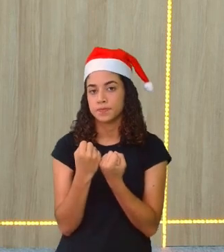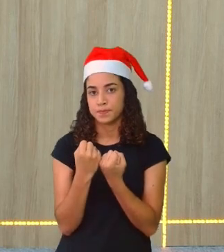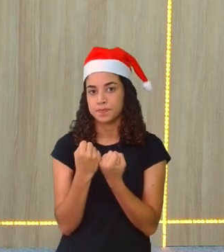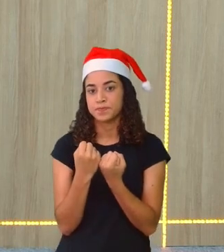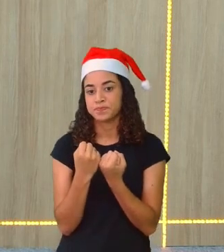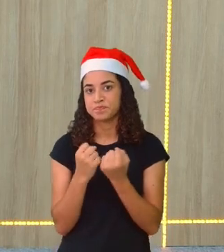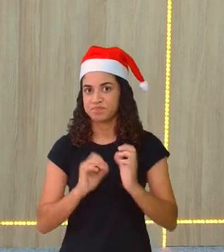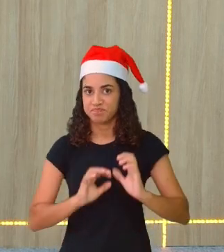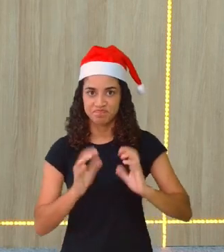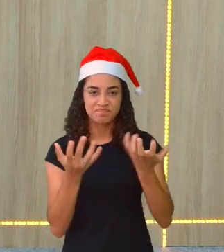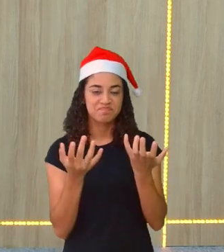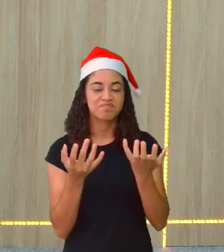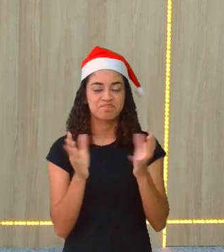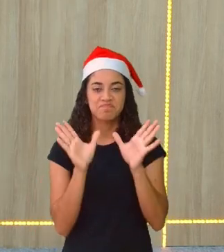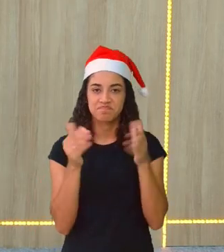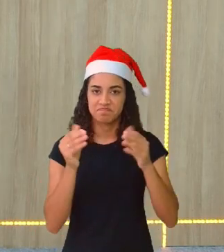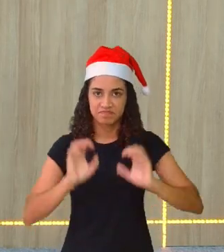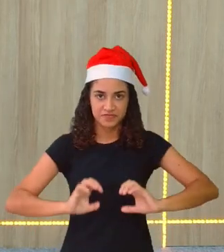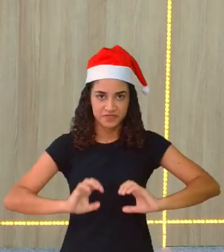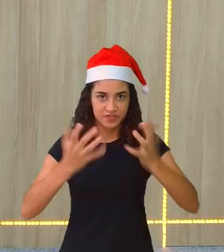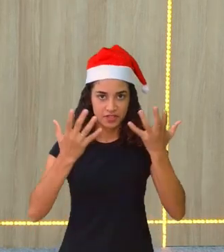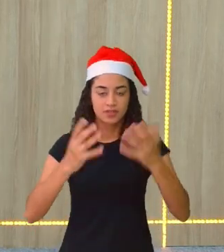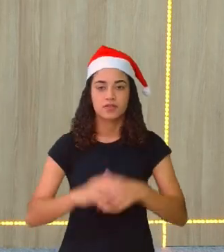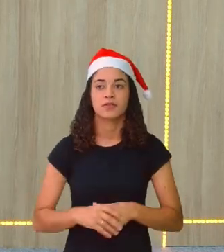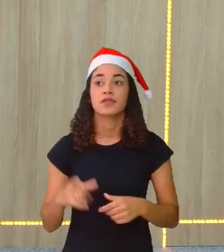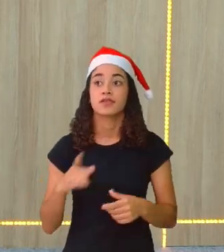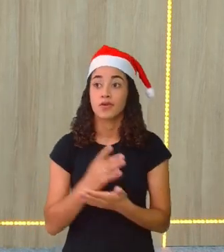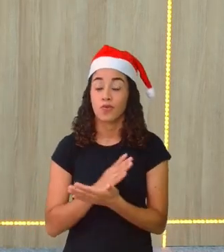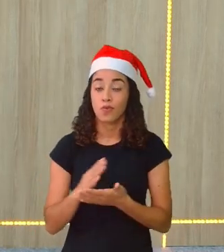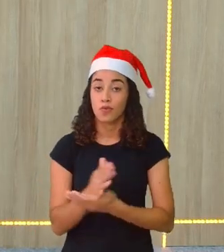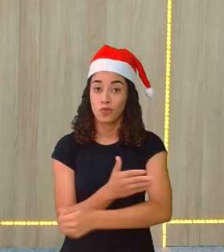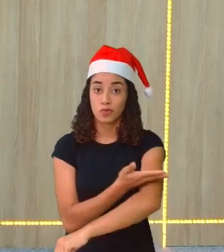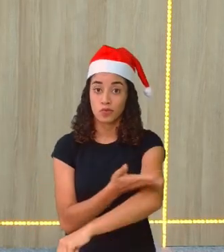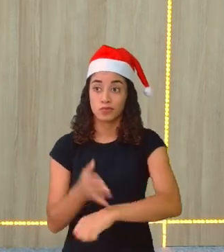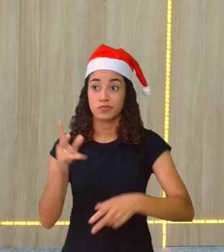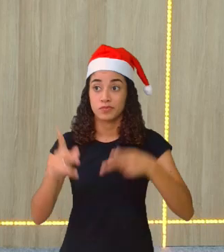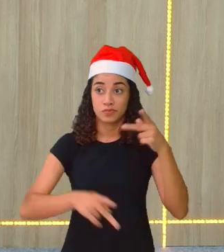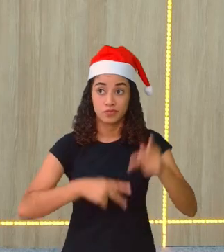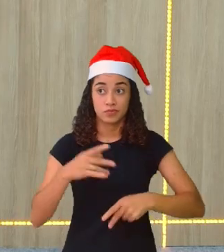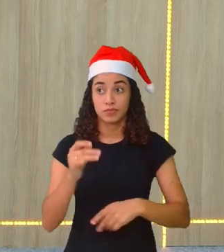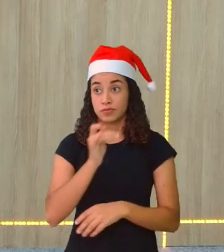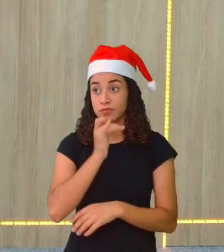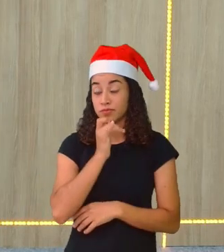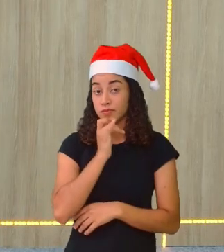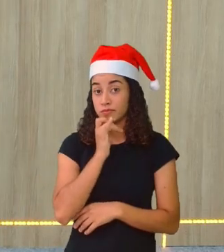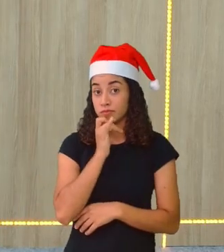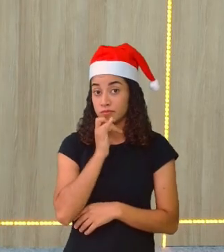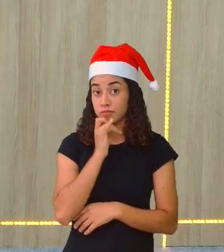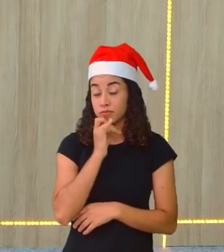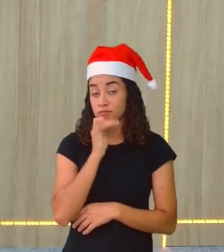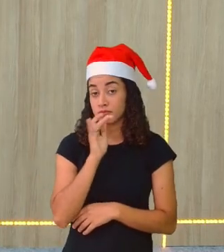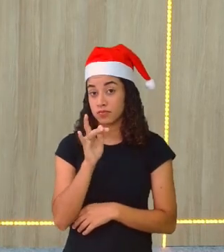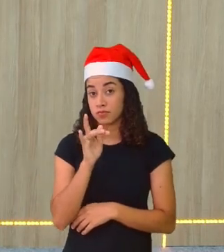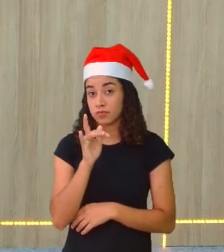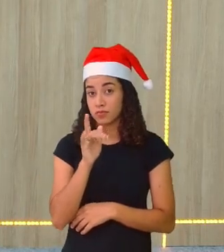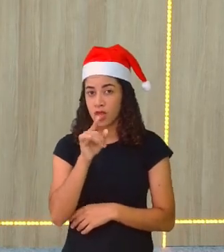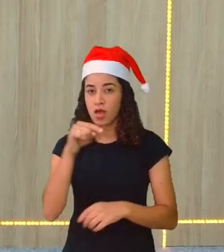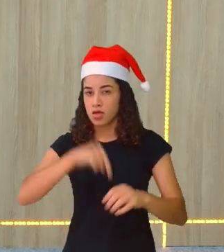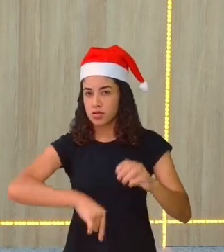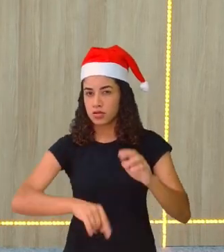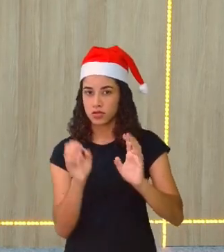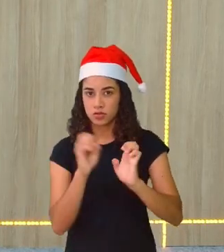essa festividade. A gente tem aí, ó, alguns costumes populares, como por exemplo, aqui pelo